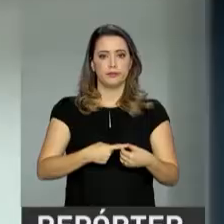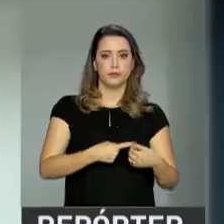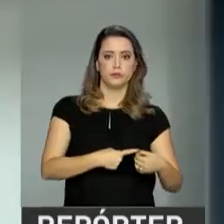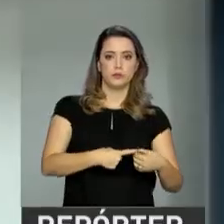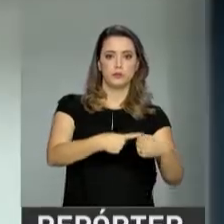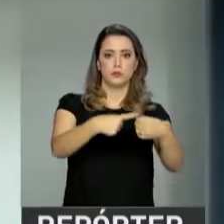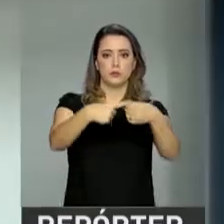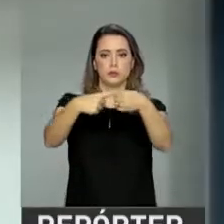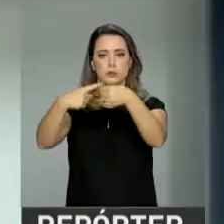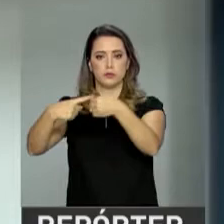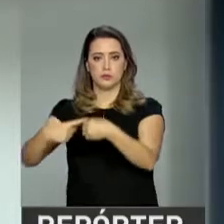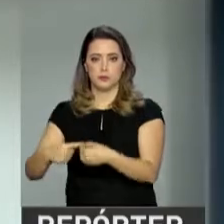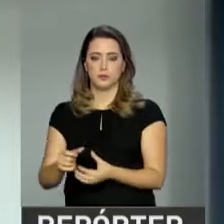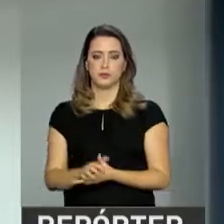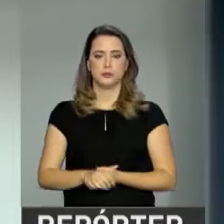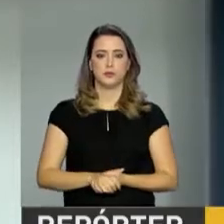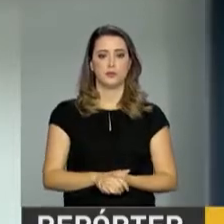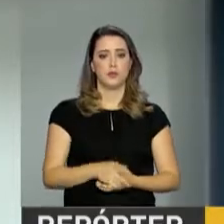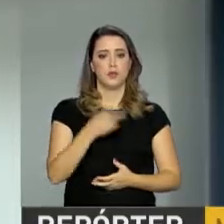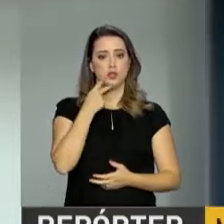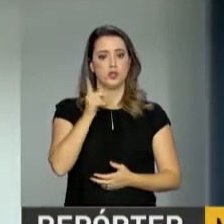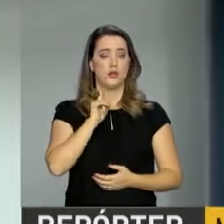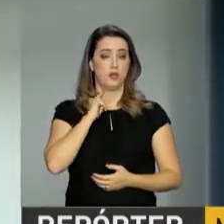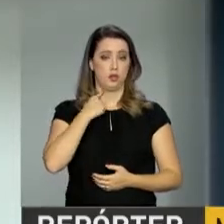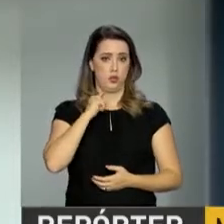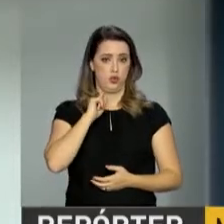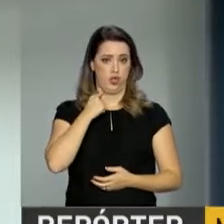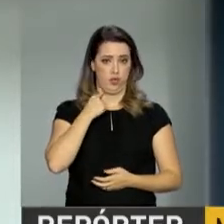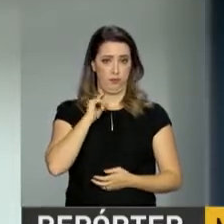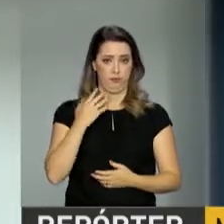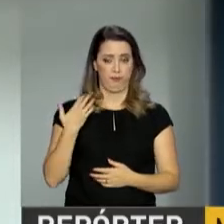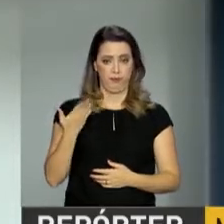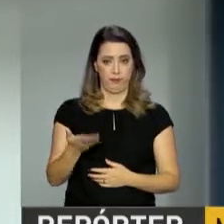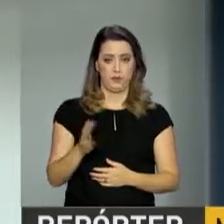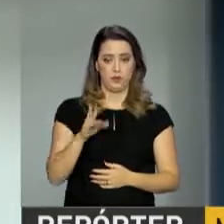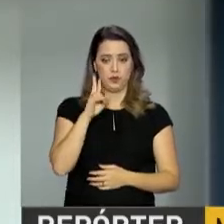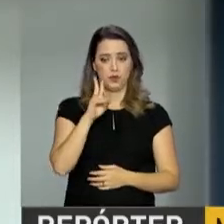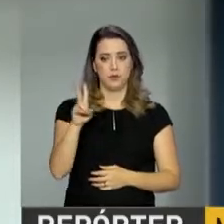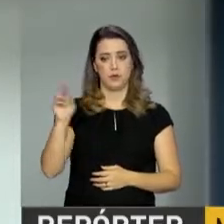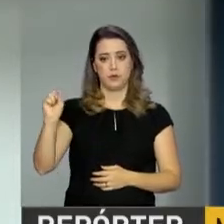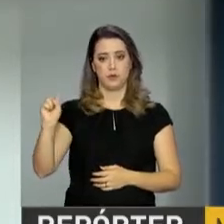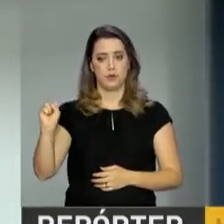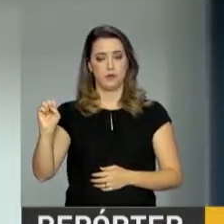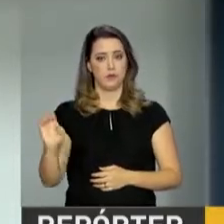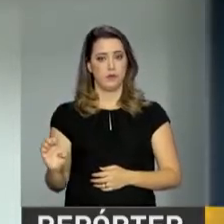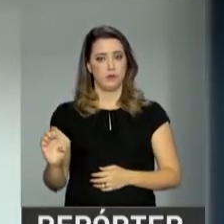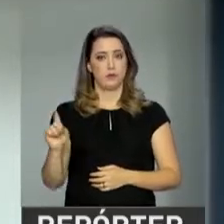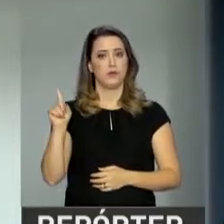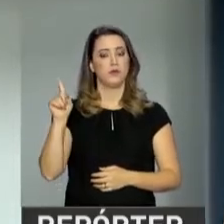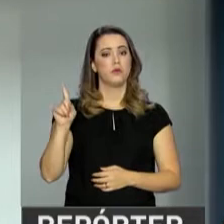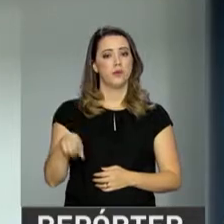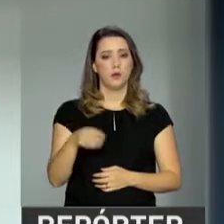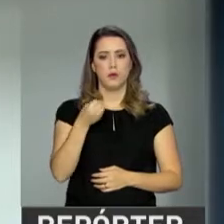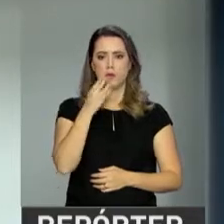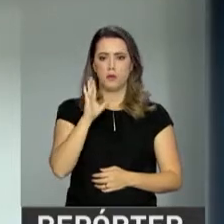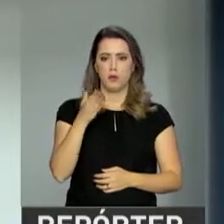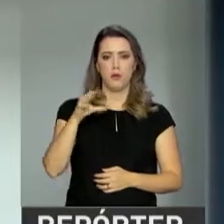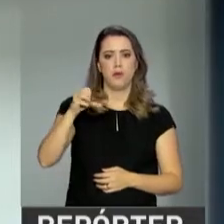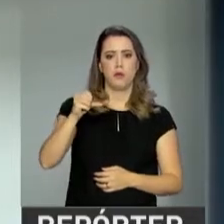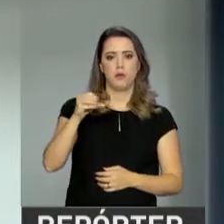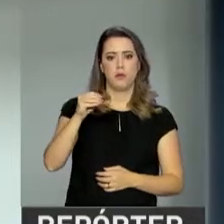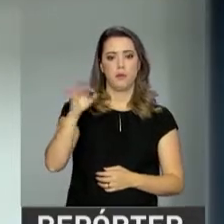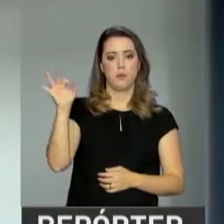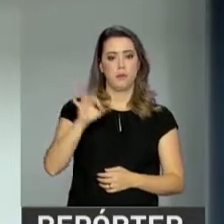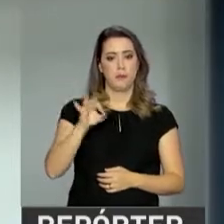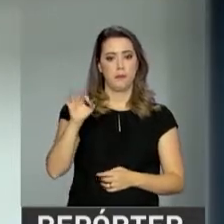brasileiras. Em termos de esgotamento sanitário, a gente vê que na região sudeste o percentual já é bem bom, tá? Está em torno de